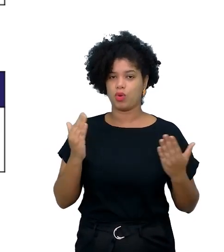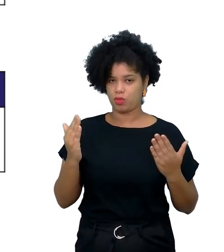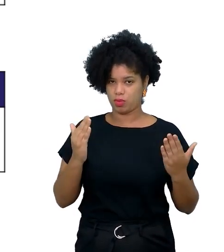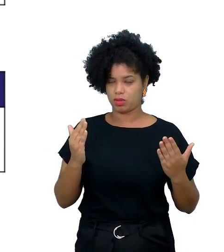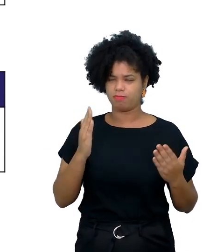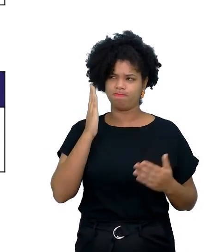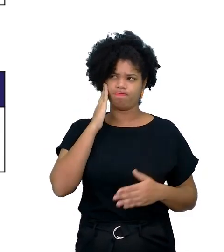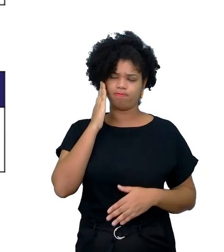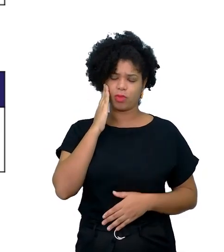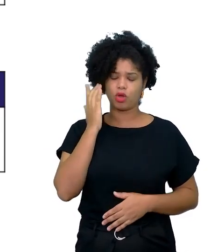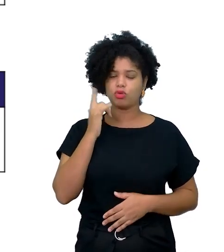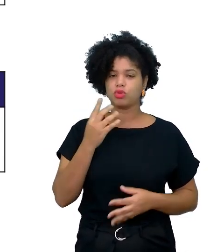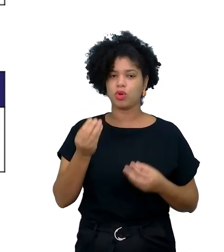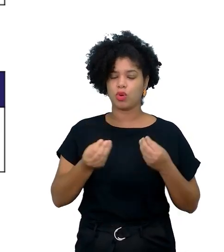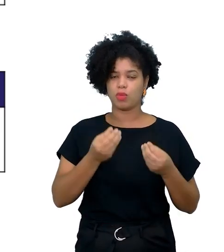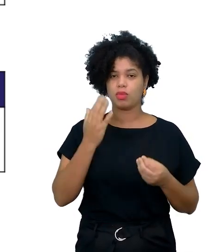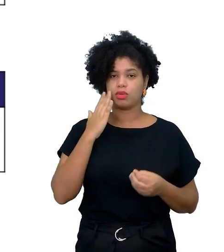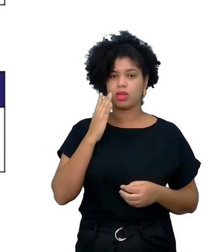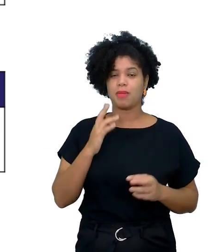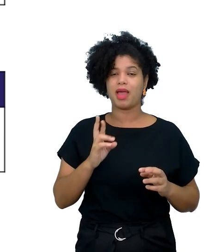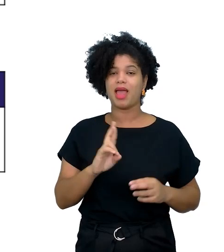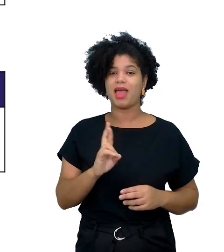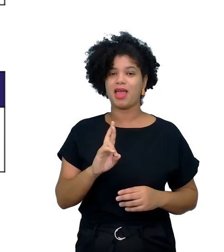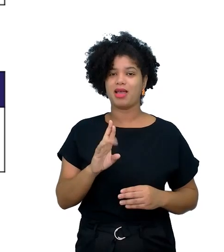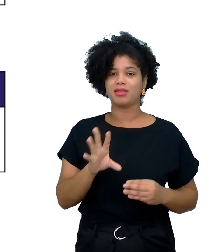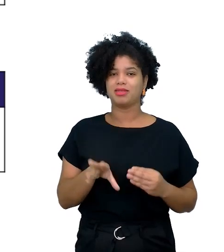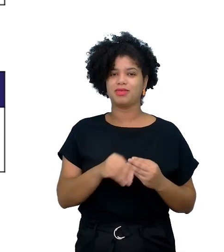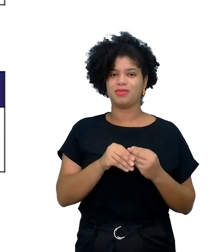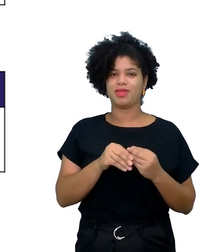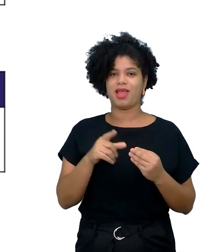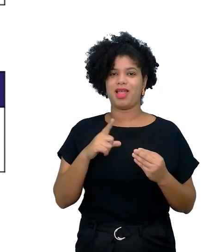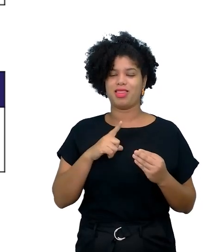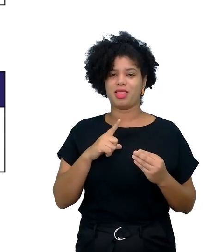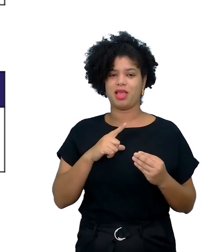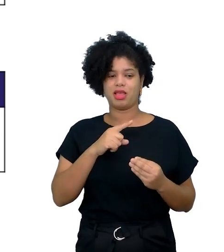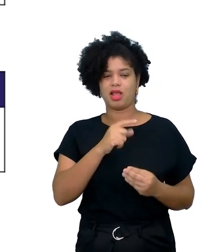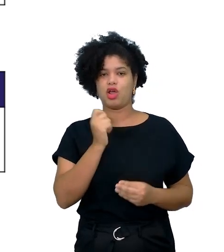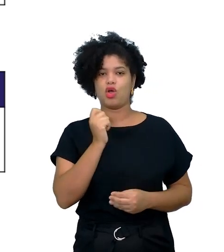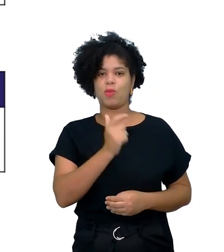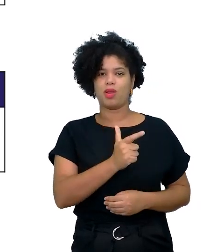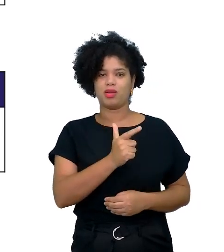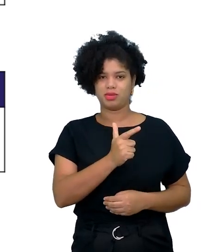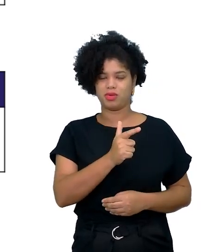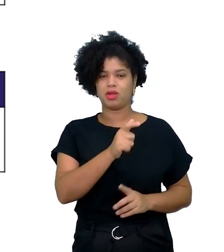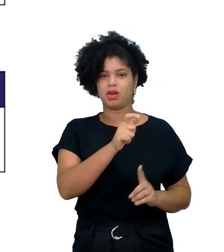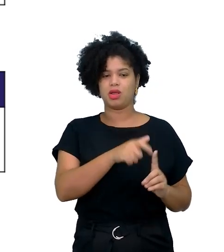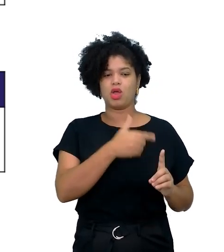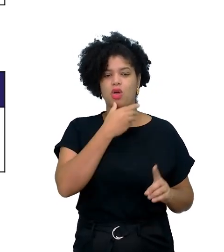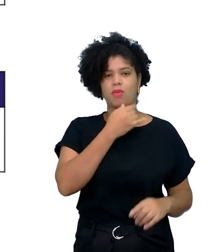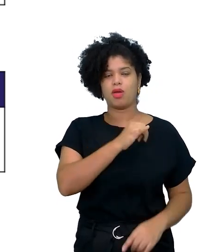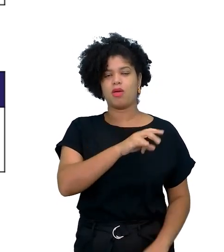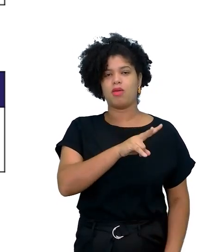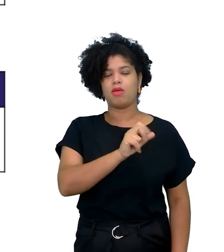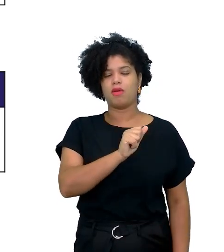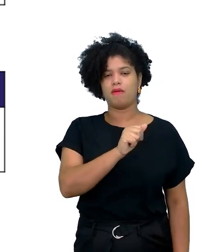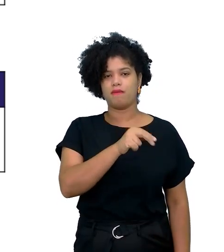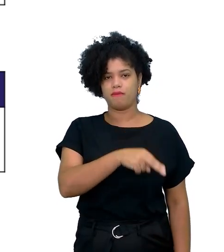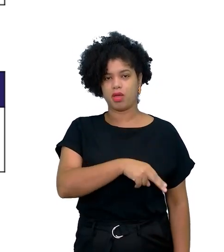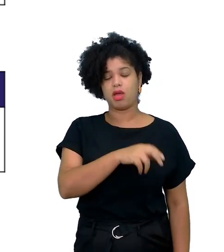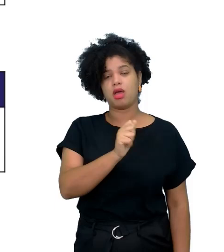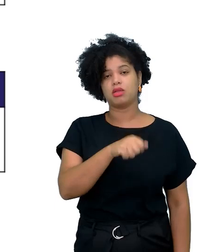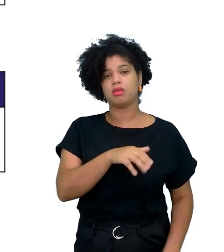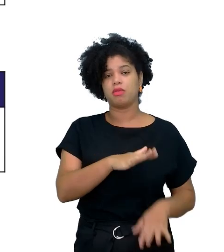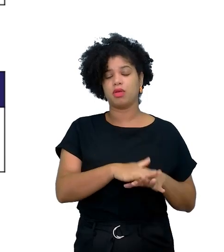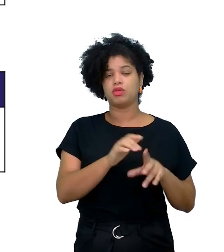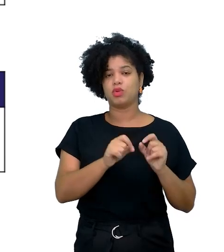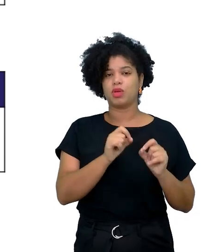deseja saber é quantos reais que Fabrício tem em comparação ao Ivan. Então, para isso, né, pode-se realizar um